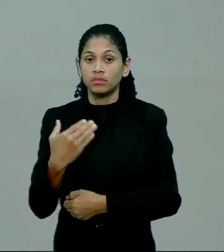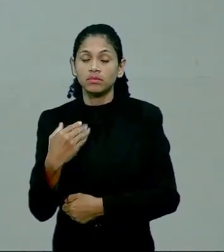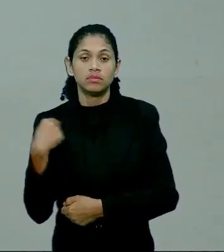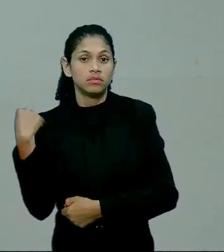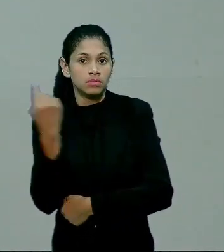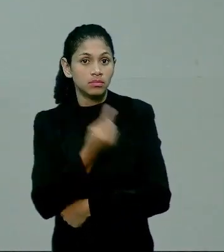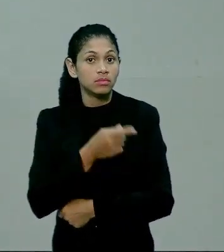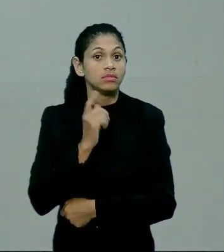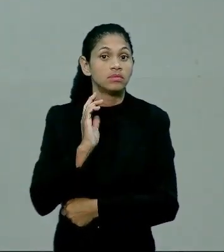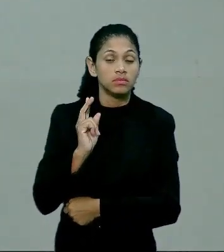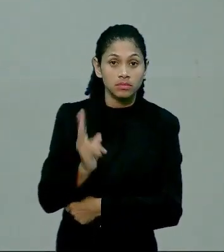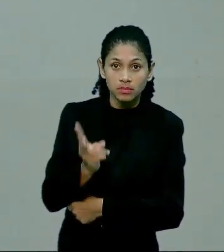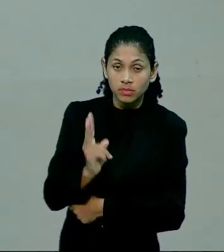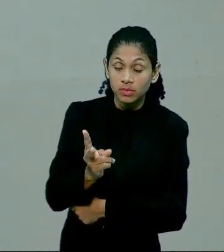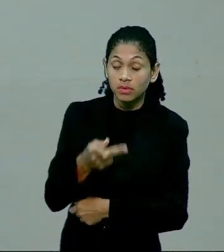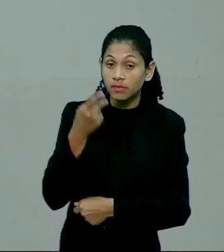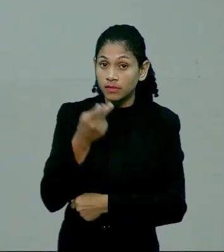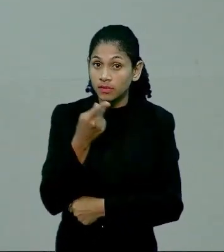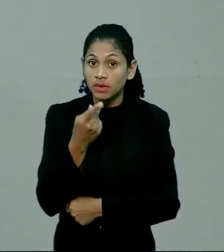contexto da